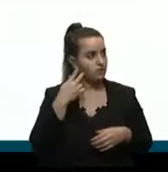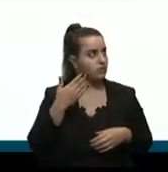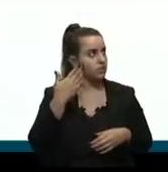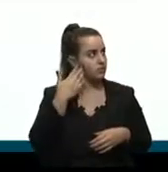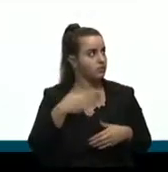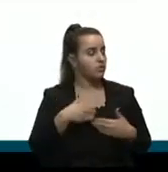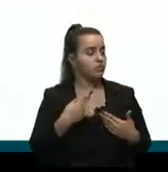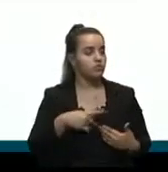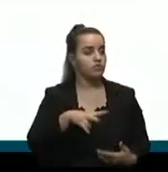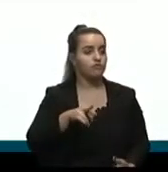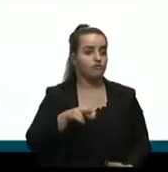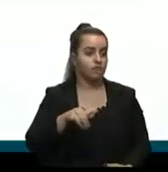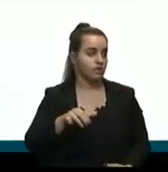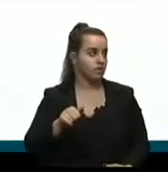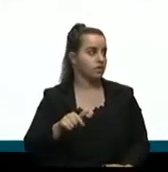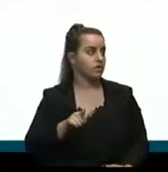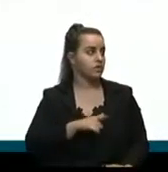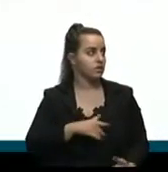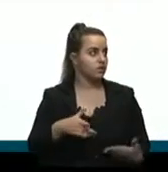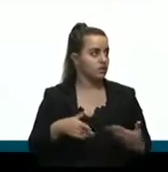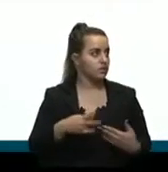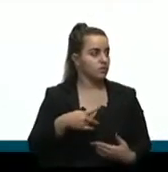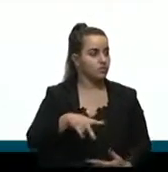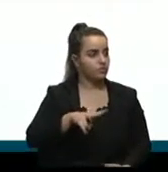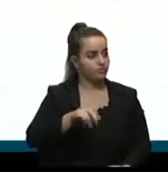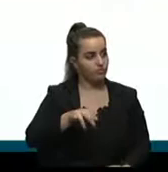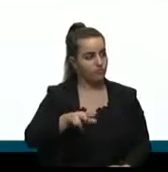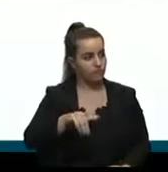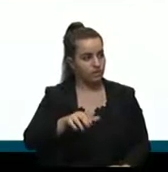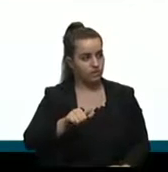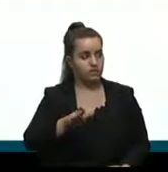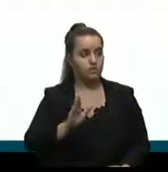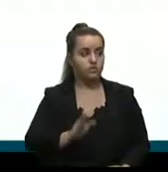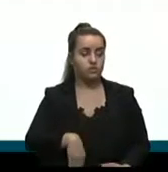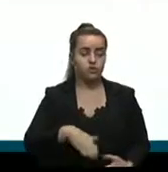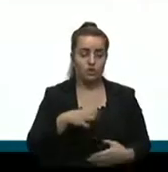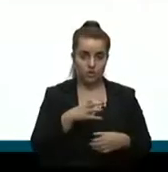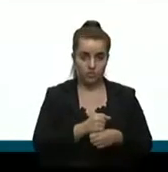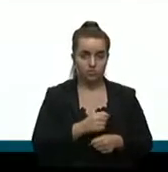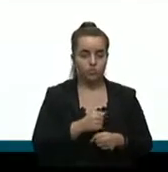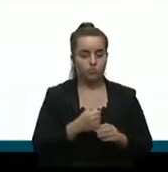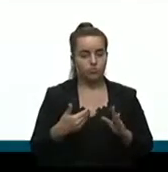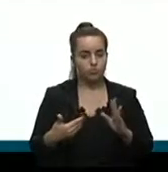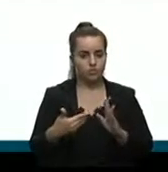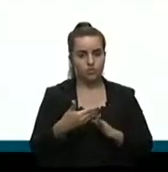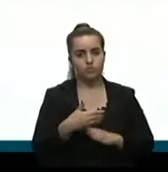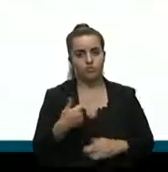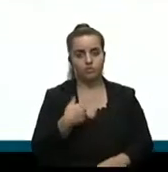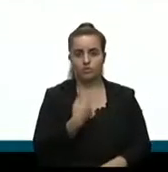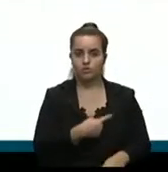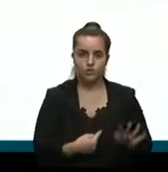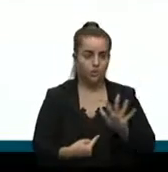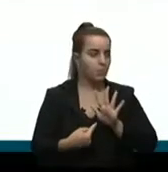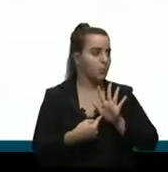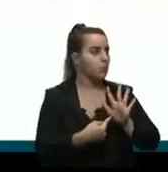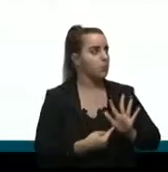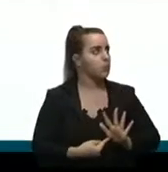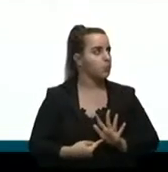para a variância. Então, nós temos a variância já calculada por meio da nossa amostra, do